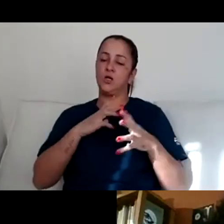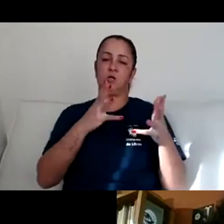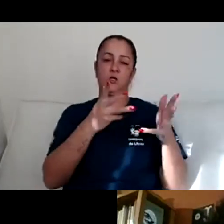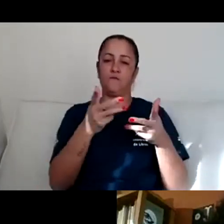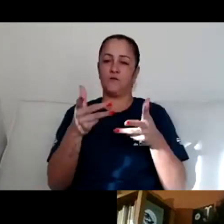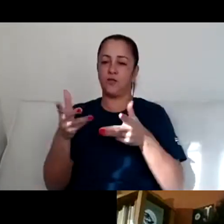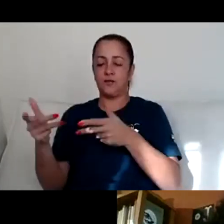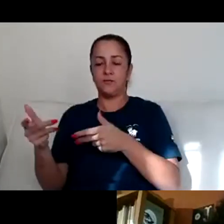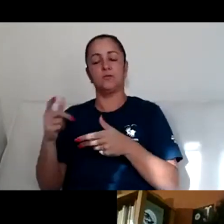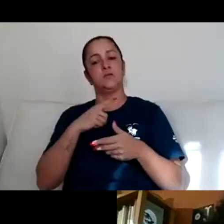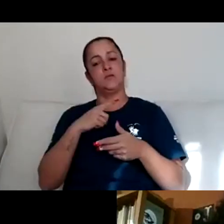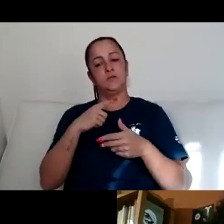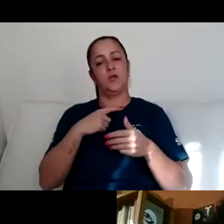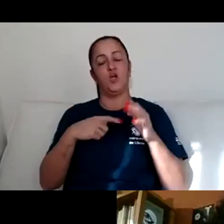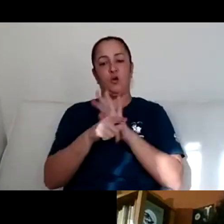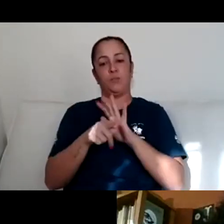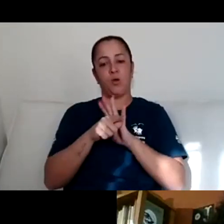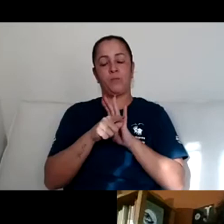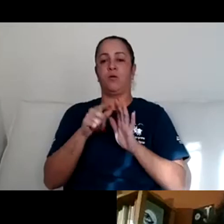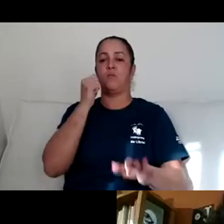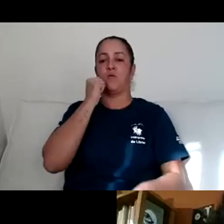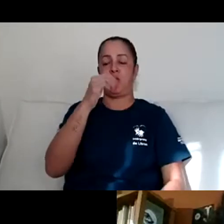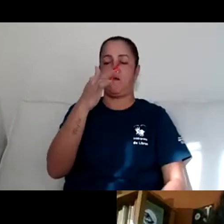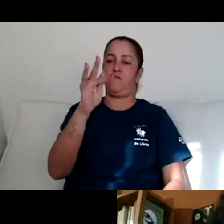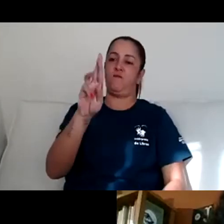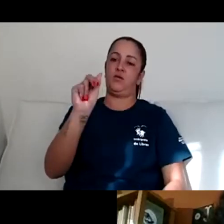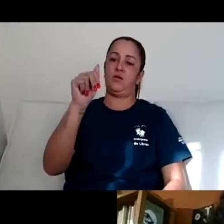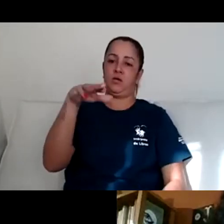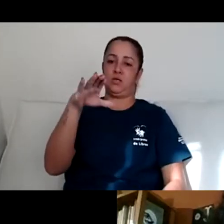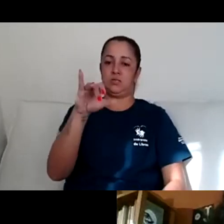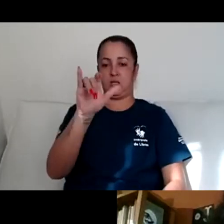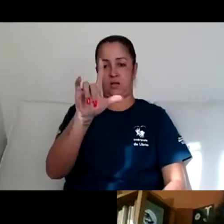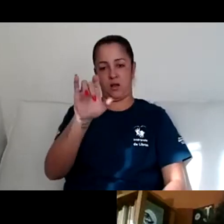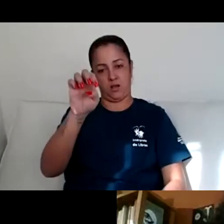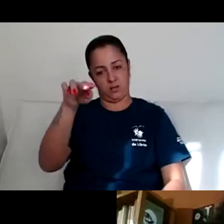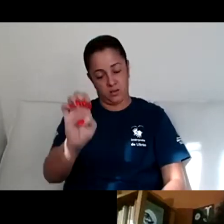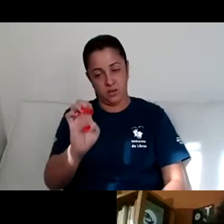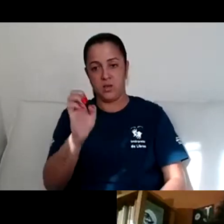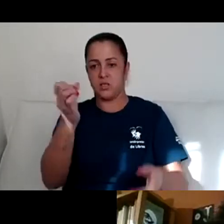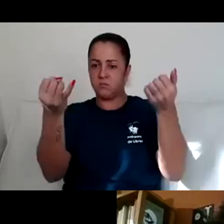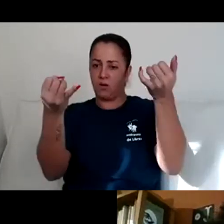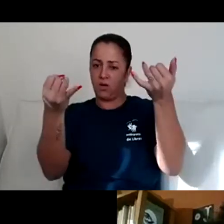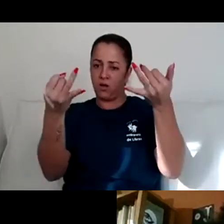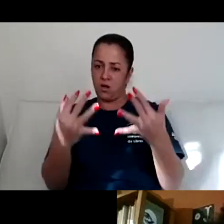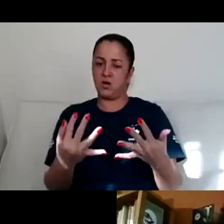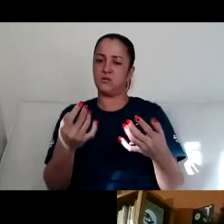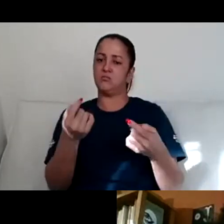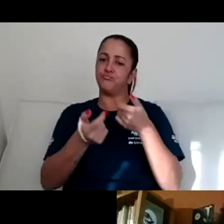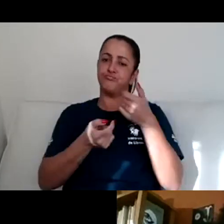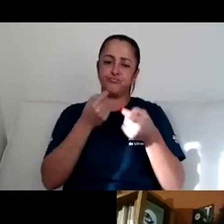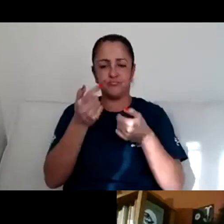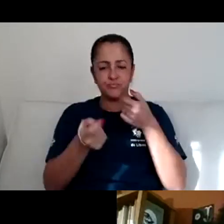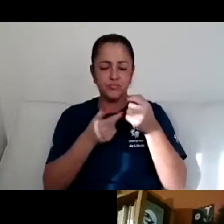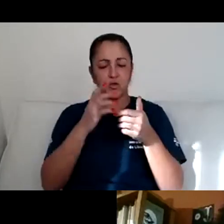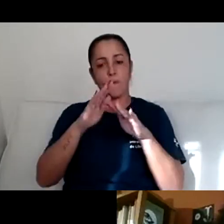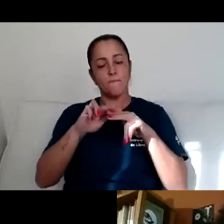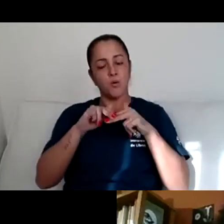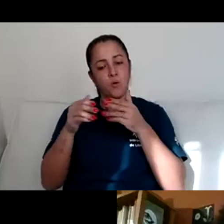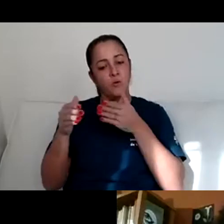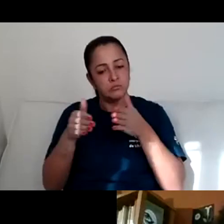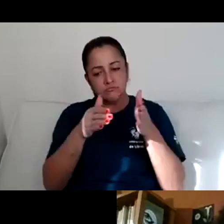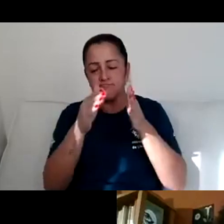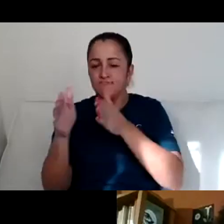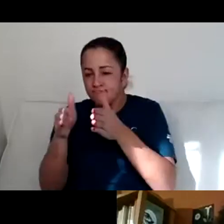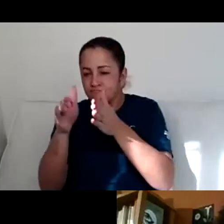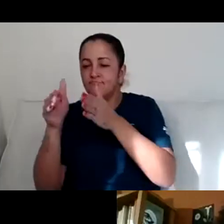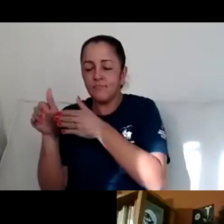começando pela Francilene, falasse um pouco das suas trajetórias nesse sentido e a